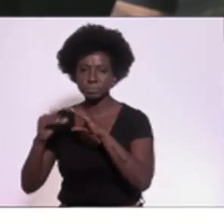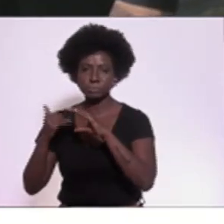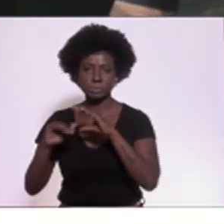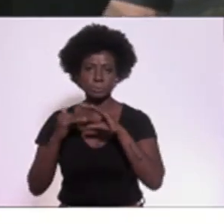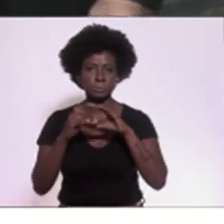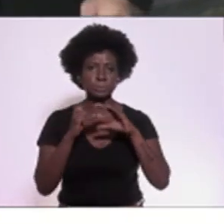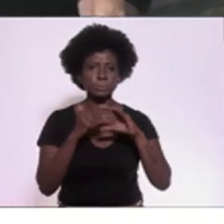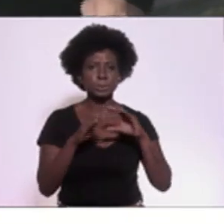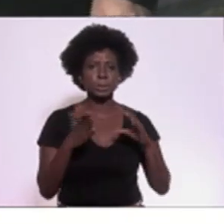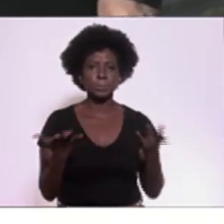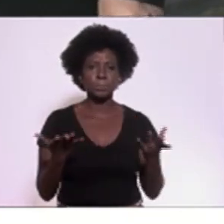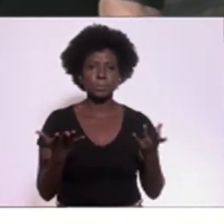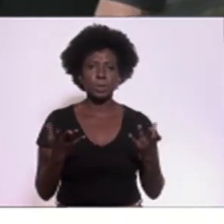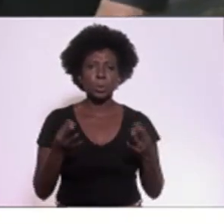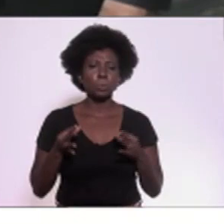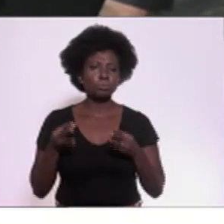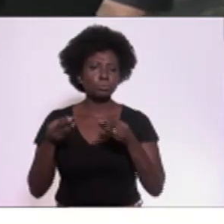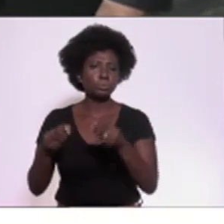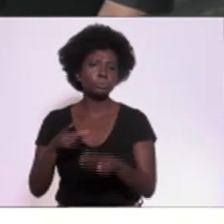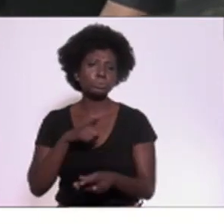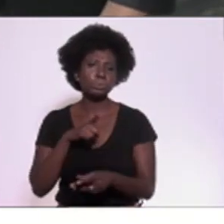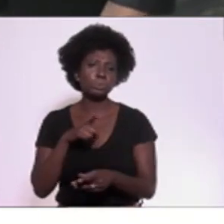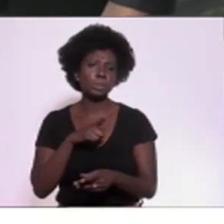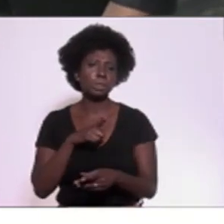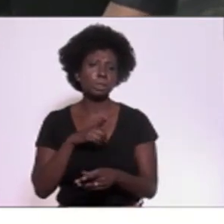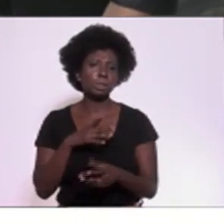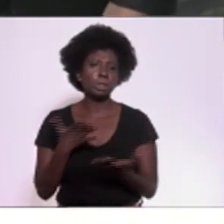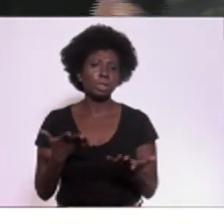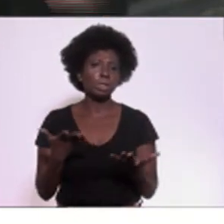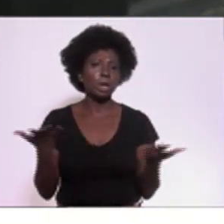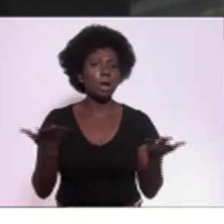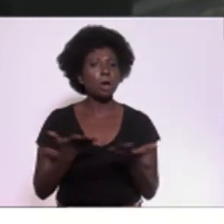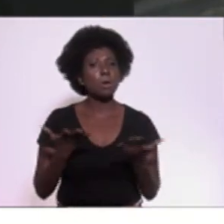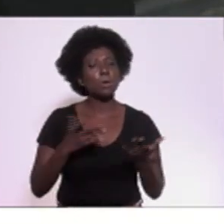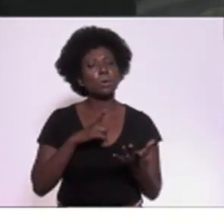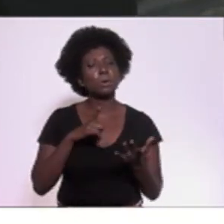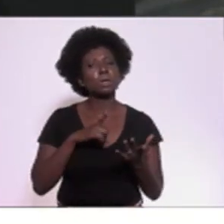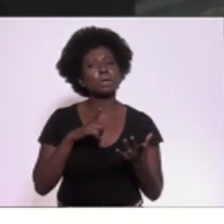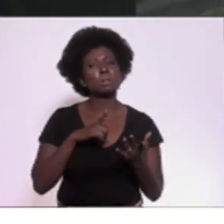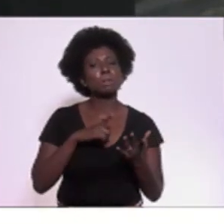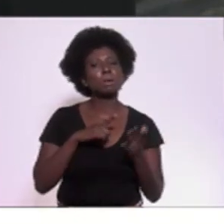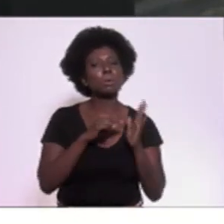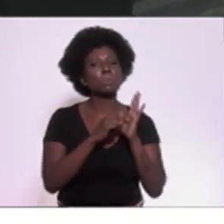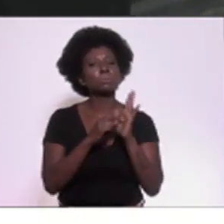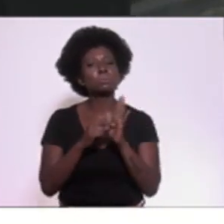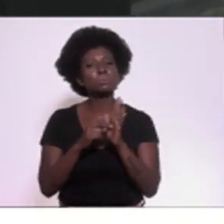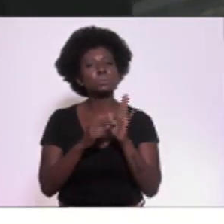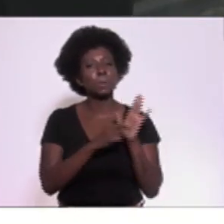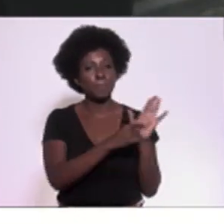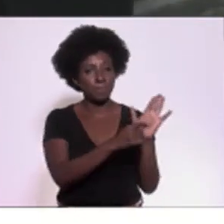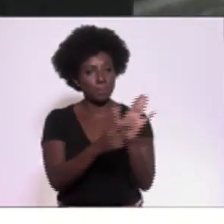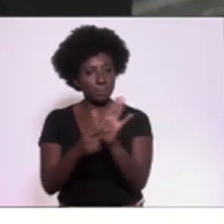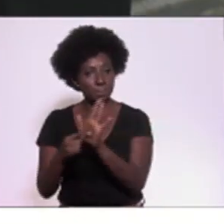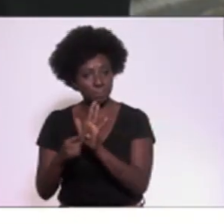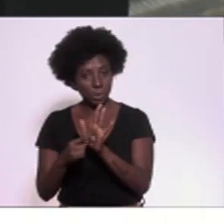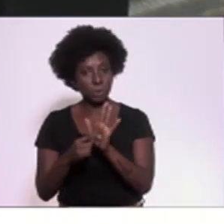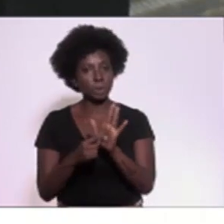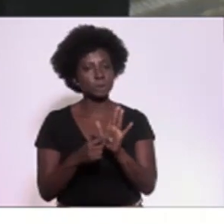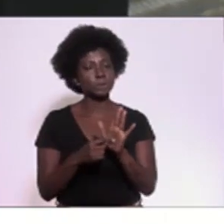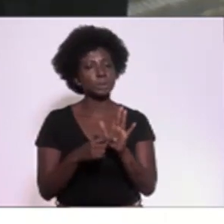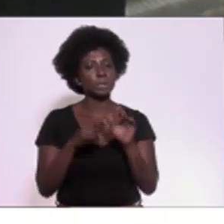mais diversas possíveis. E essa é uma campanha que visa exatamente